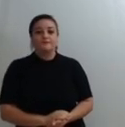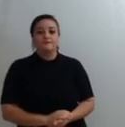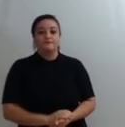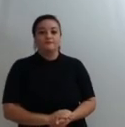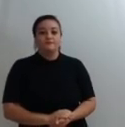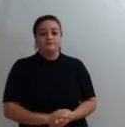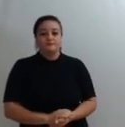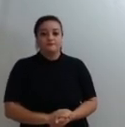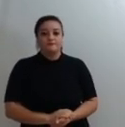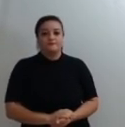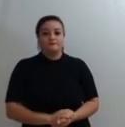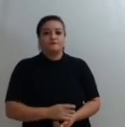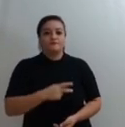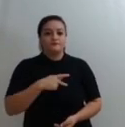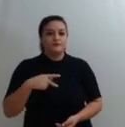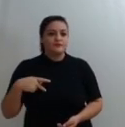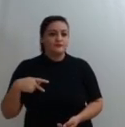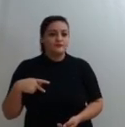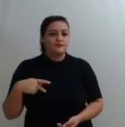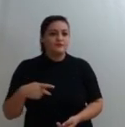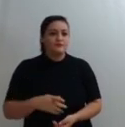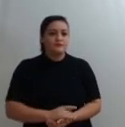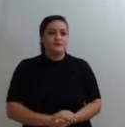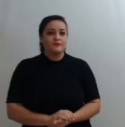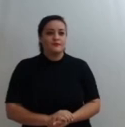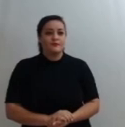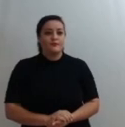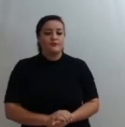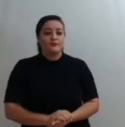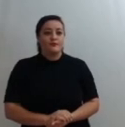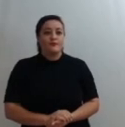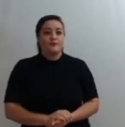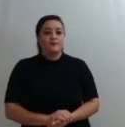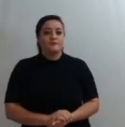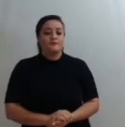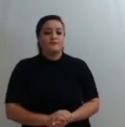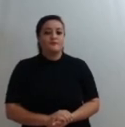Senhor presidente, eu havia pedido vista nos autos do SHC.